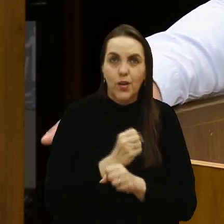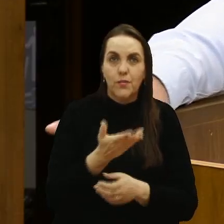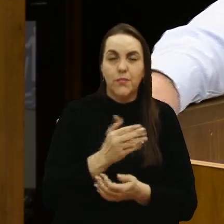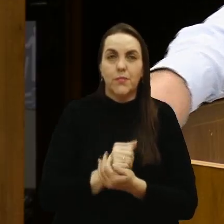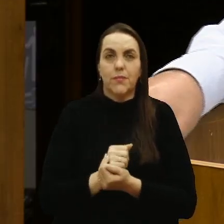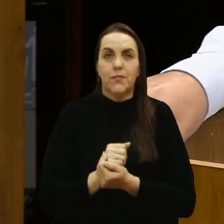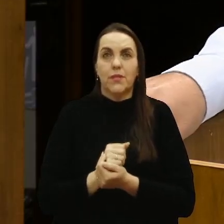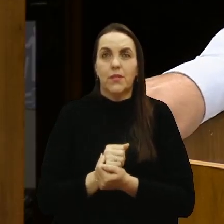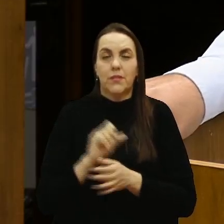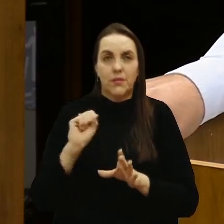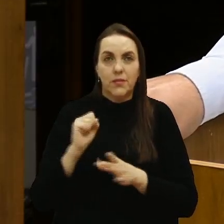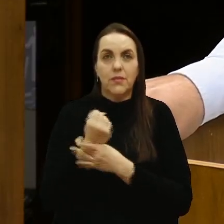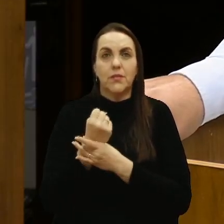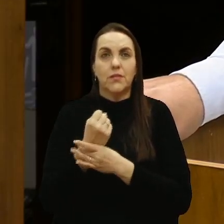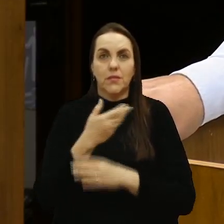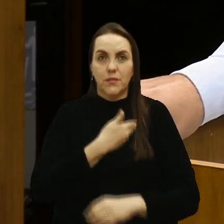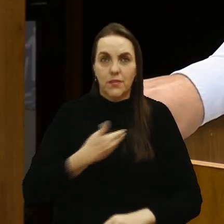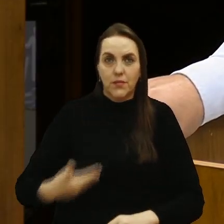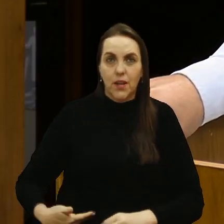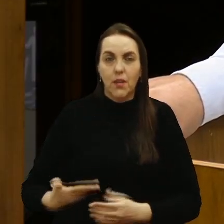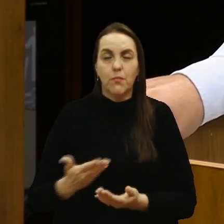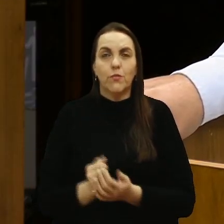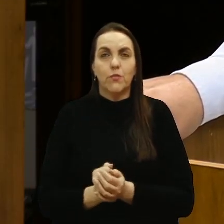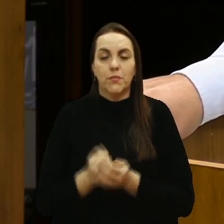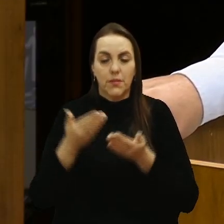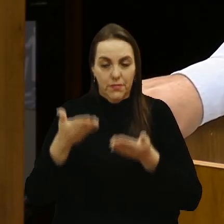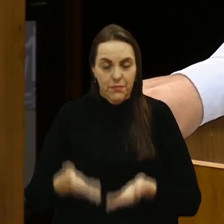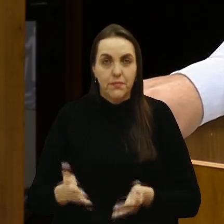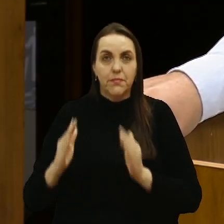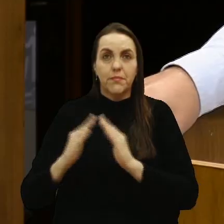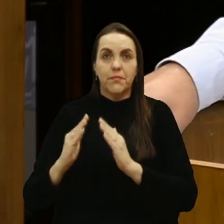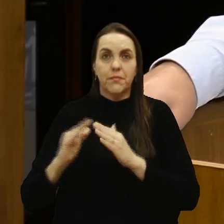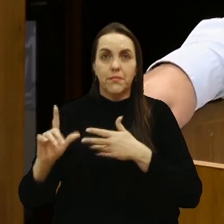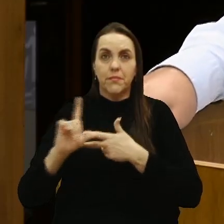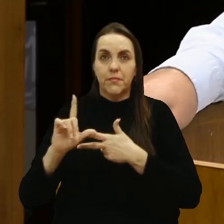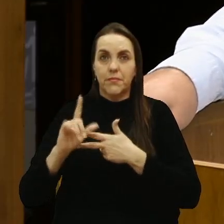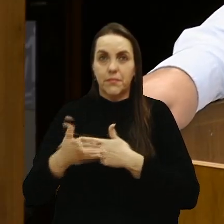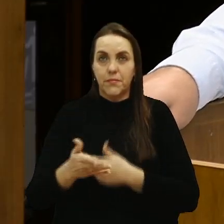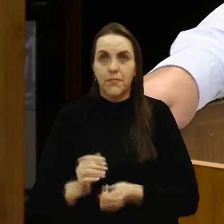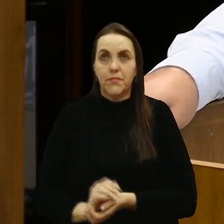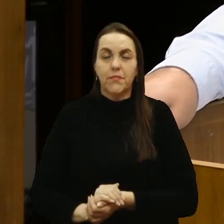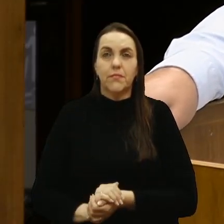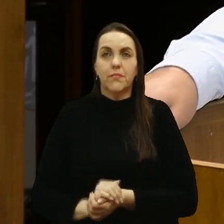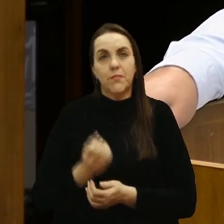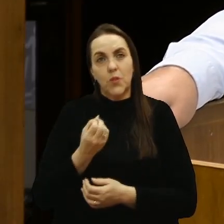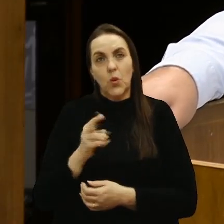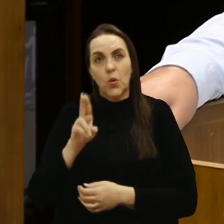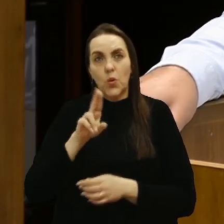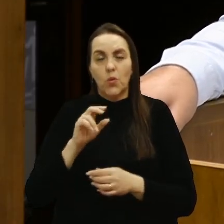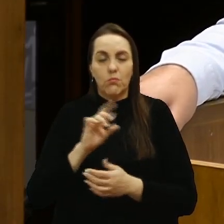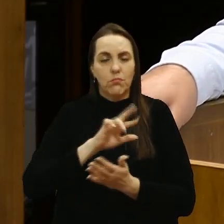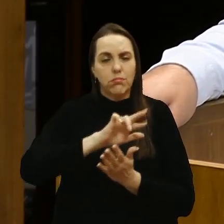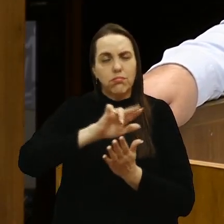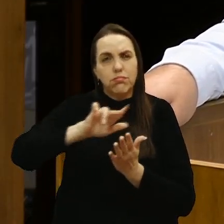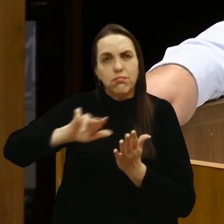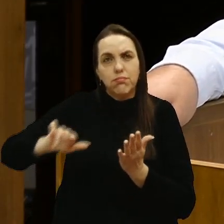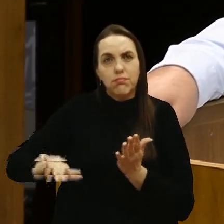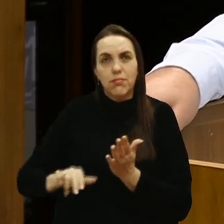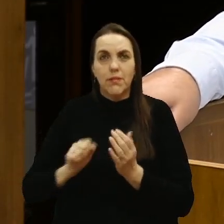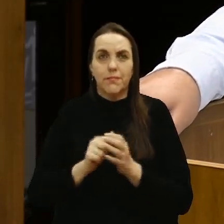na segurança pública, nesta Casa Legislativa ou em tantos